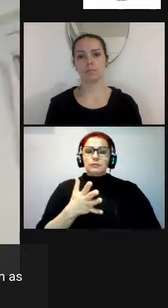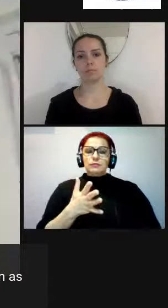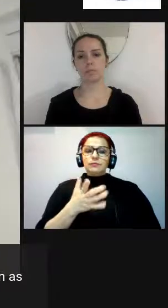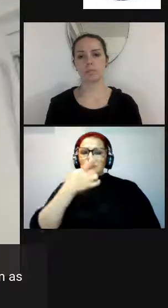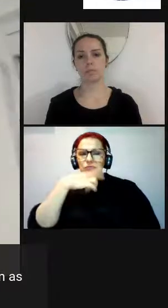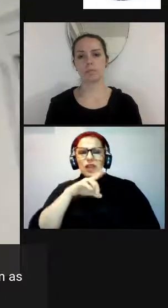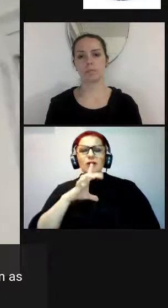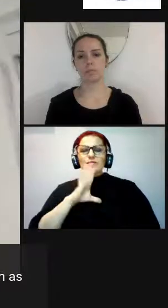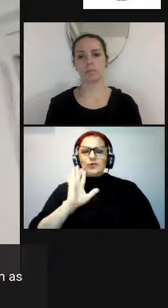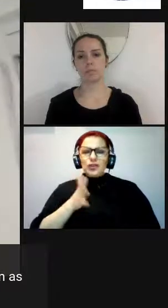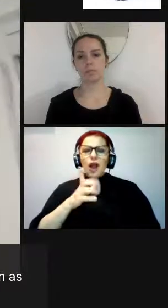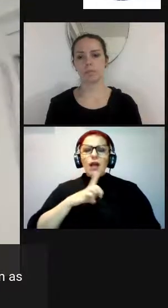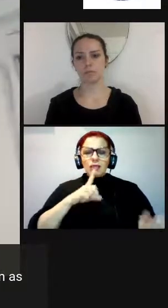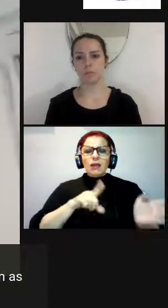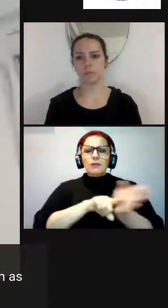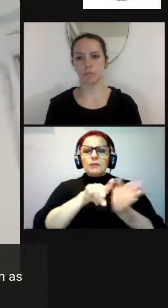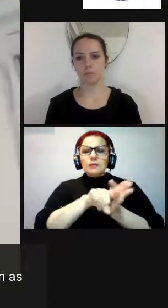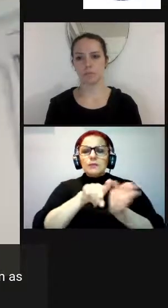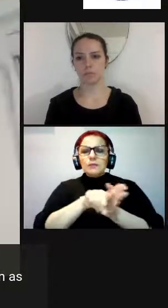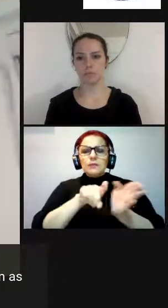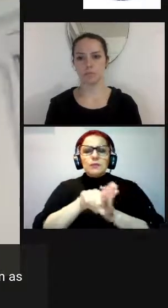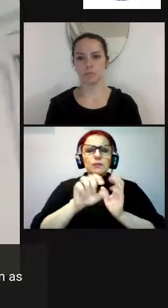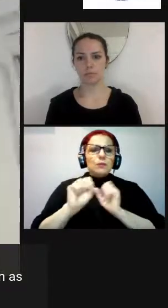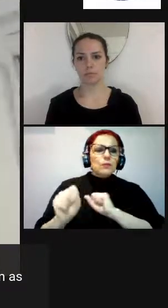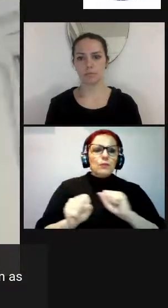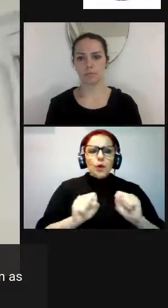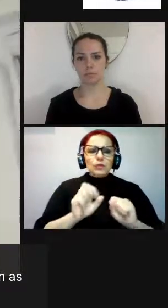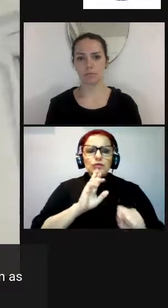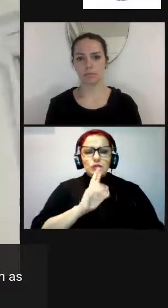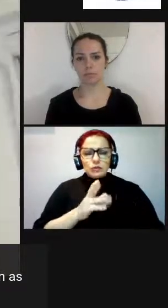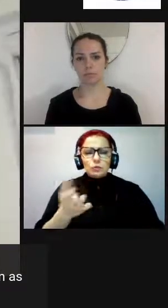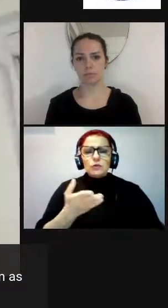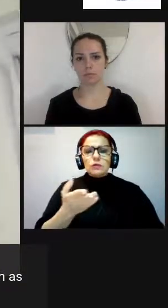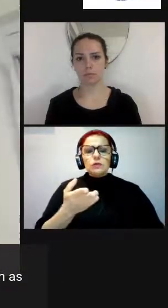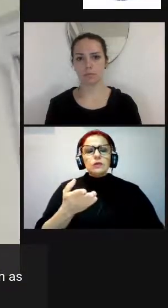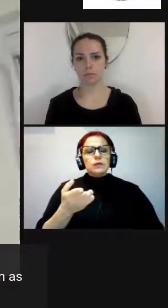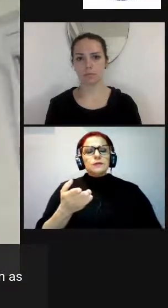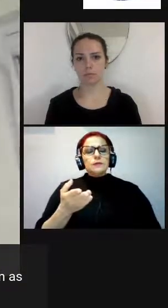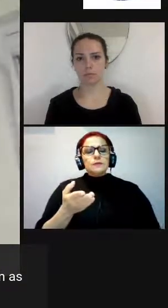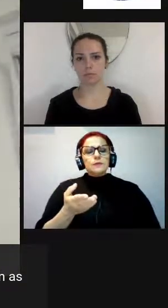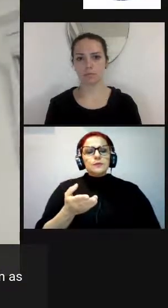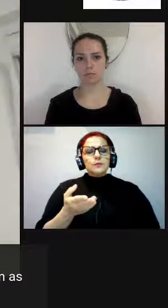tem algumas perguntas aqui né se vocês quiserem eu posso começar a responder já